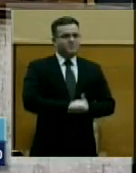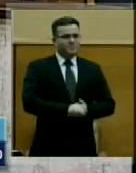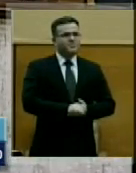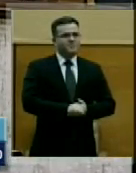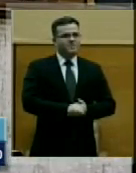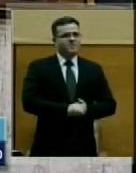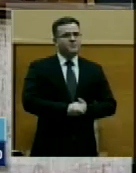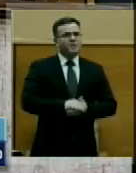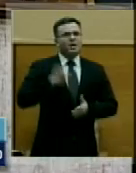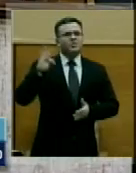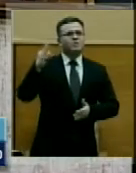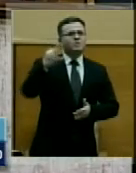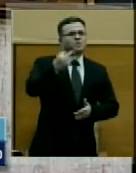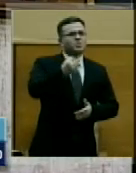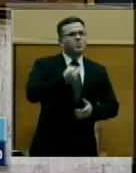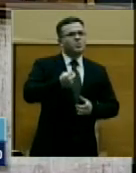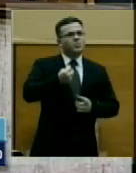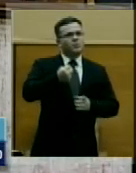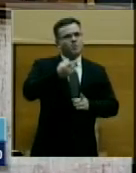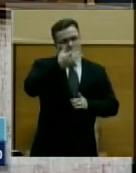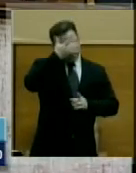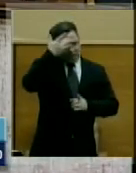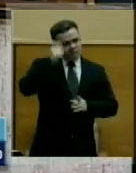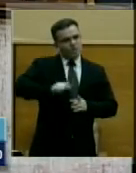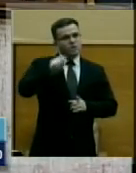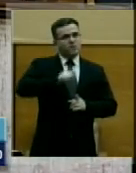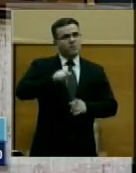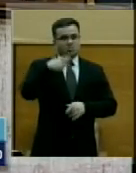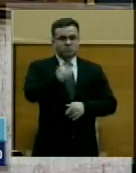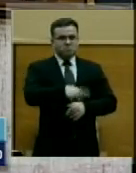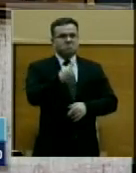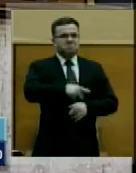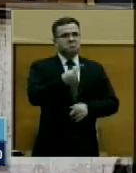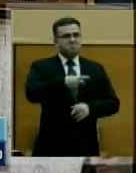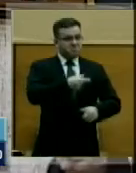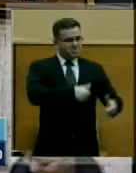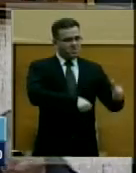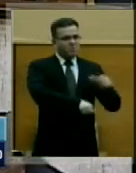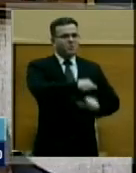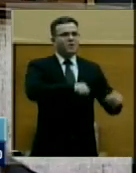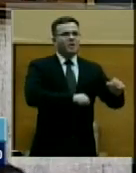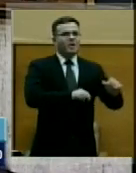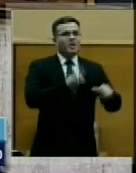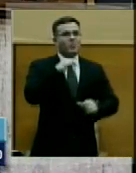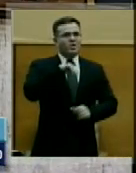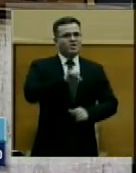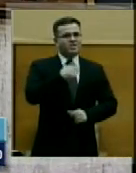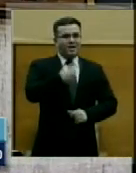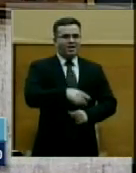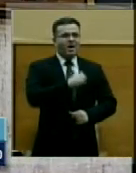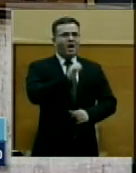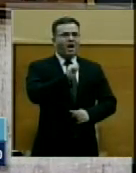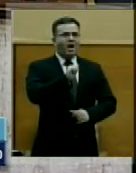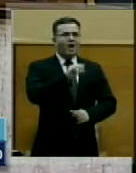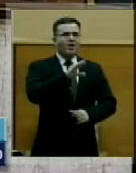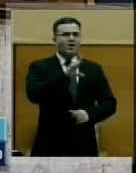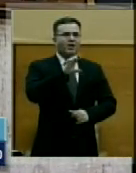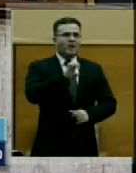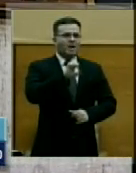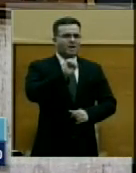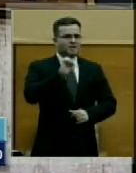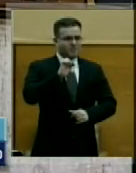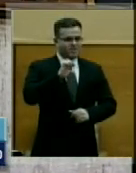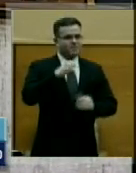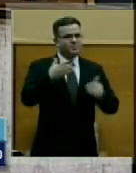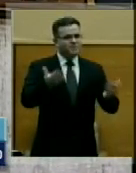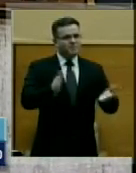aos membros da Associação dos Renais Crônicos e Transplantados de Sergipe, Arcrese, Sergipe, ao membro